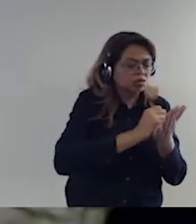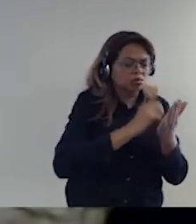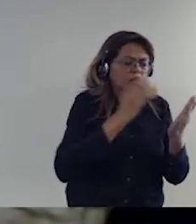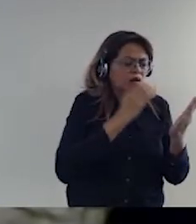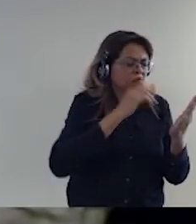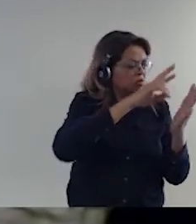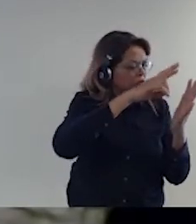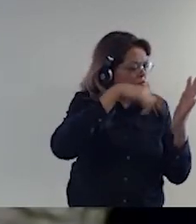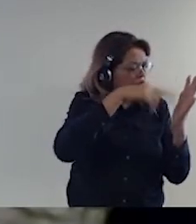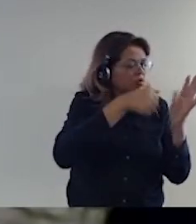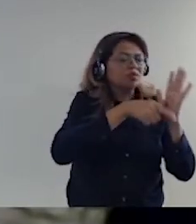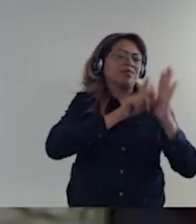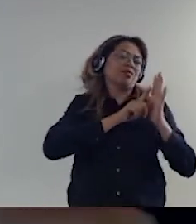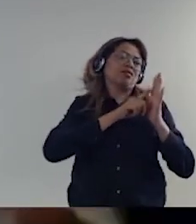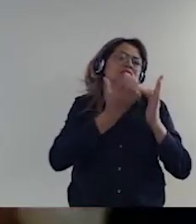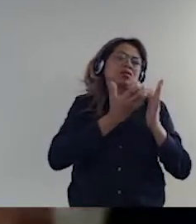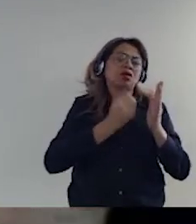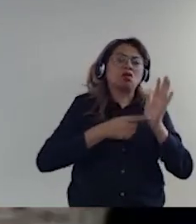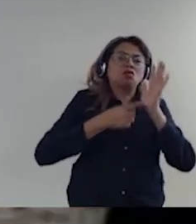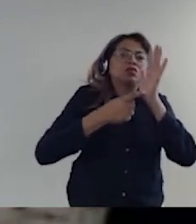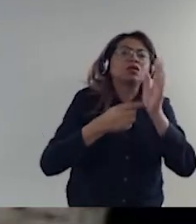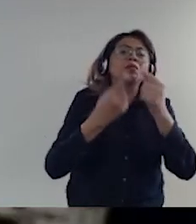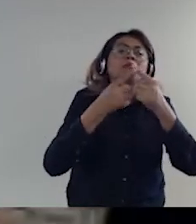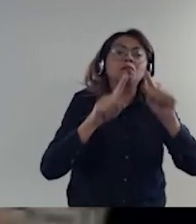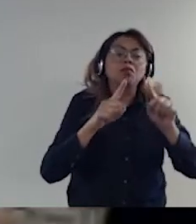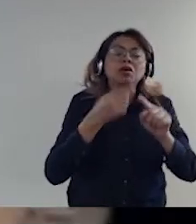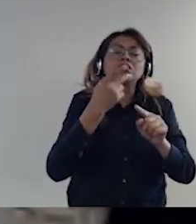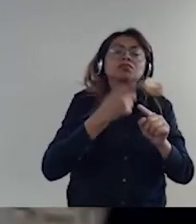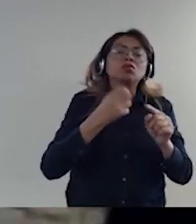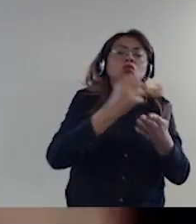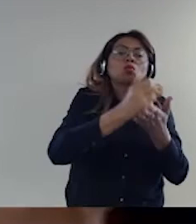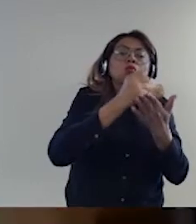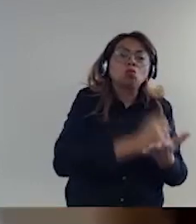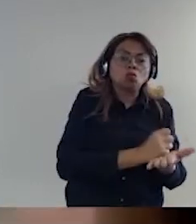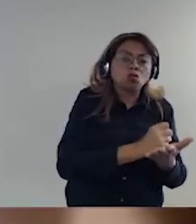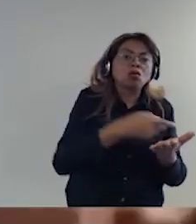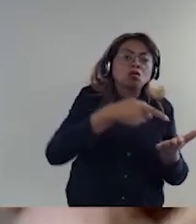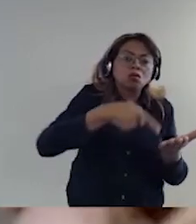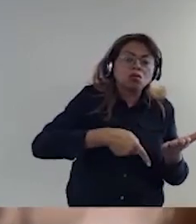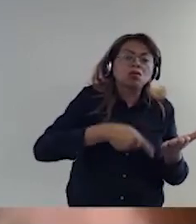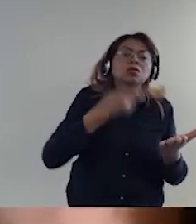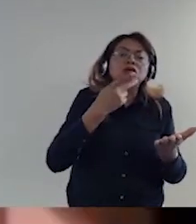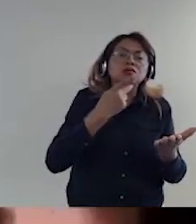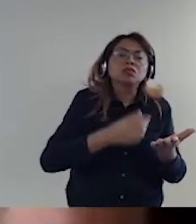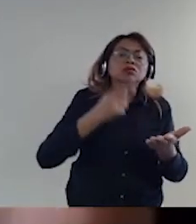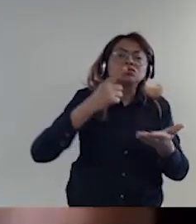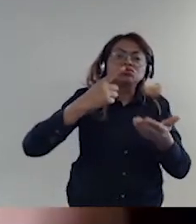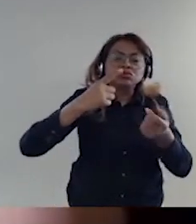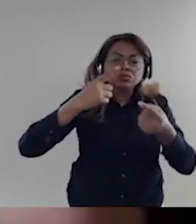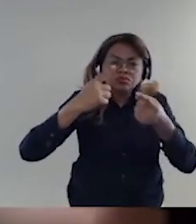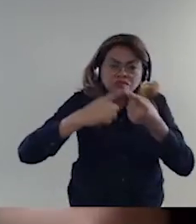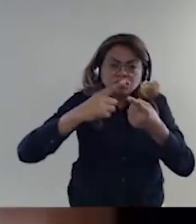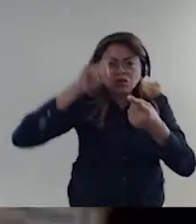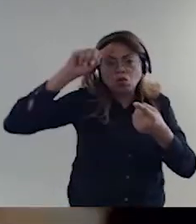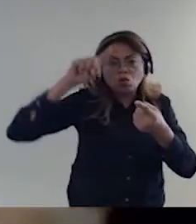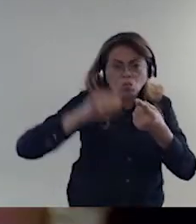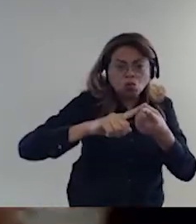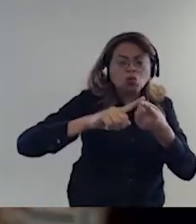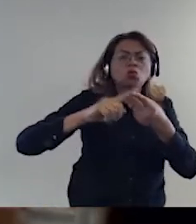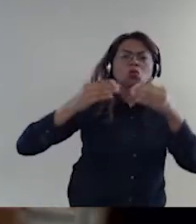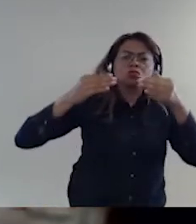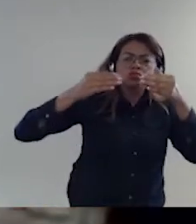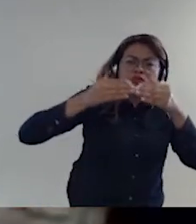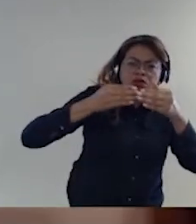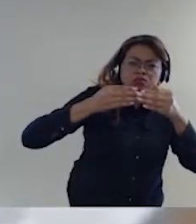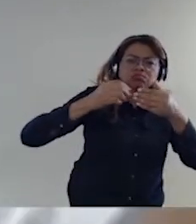apoio legislativo, através de um acordo global entre os principais devedores, credores de um devedor, e